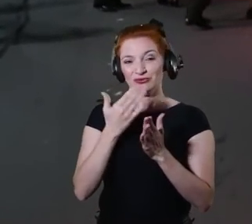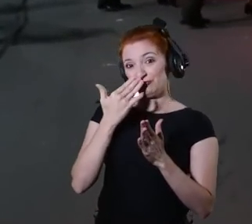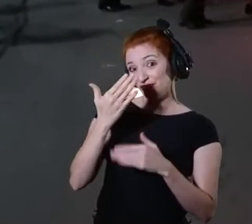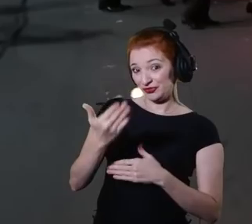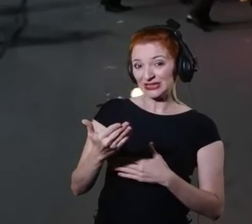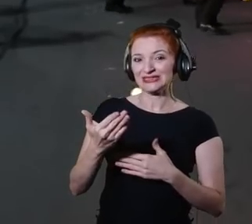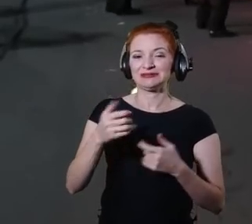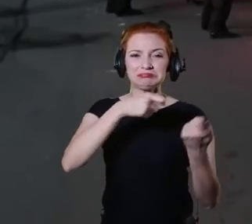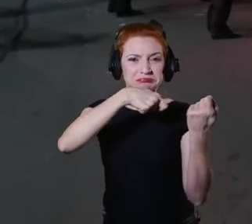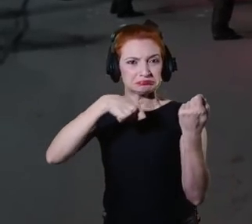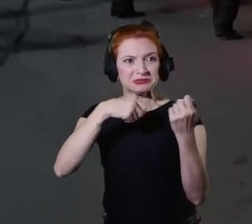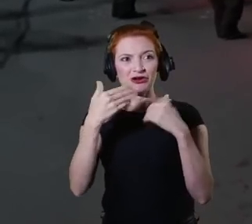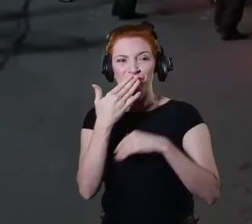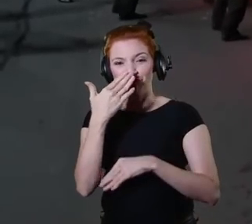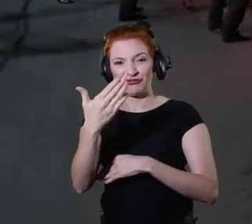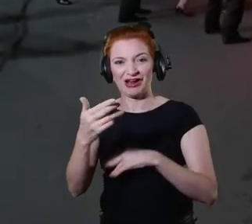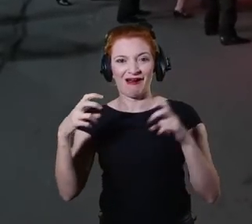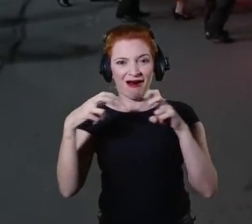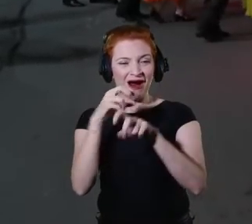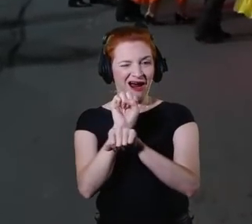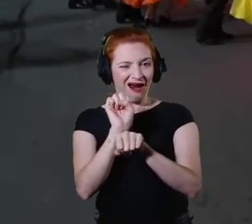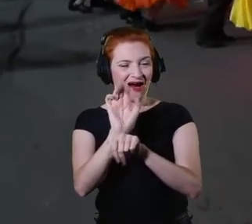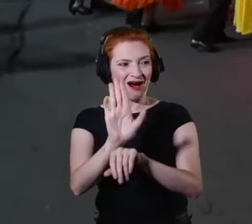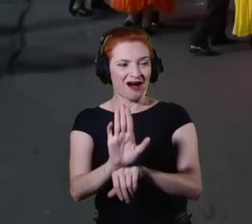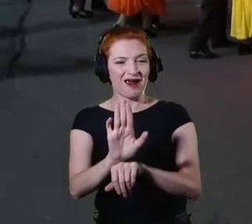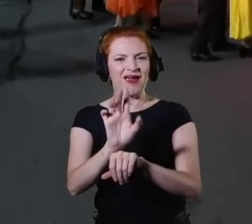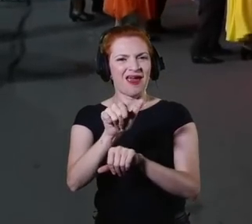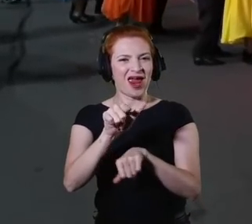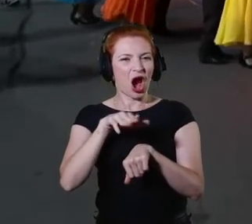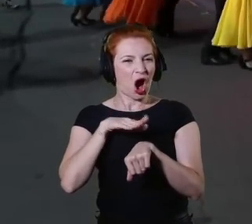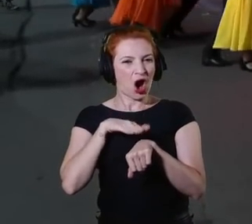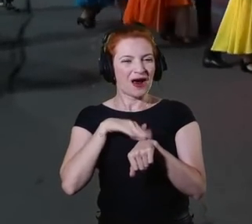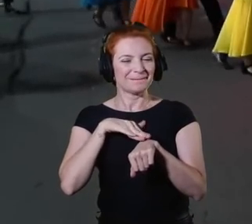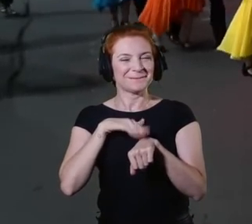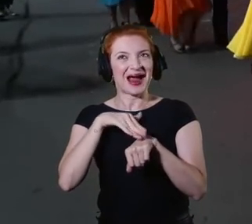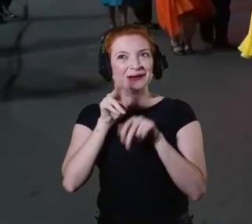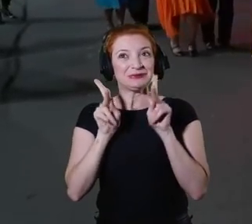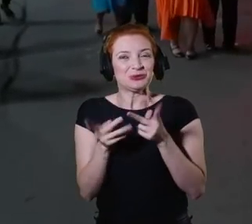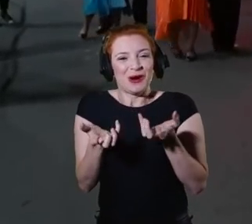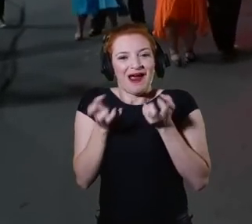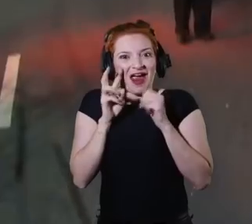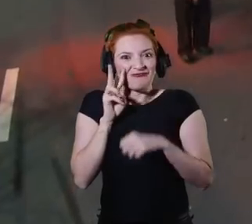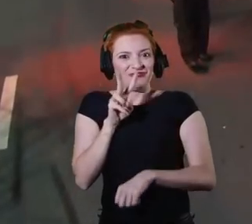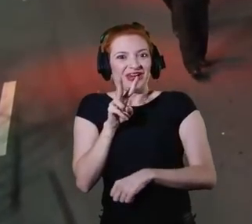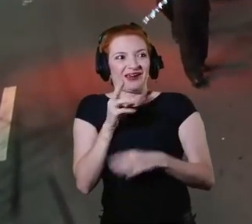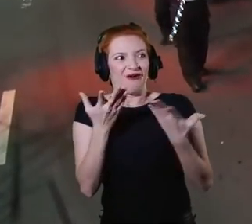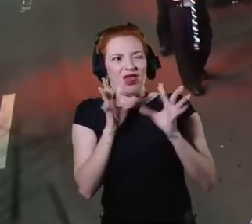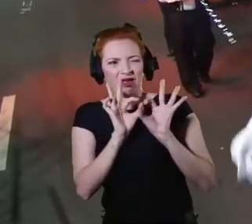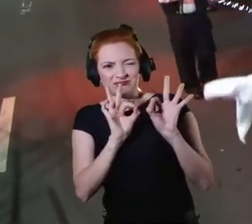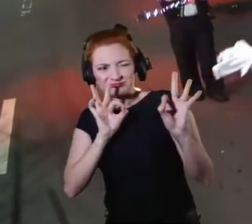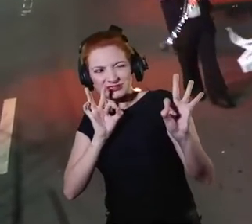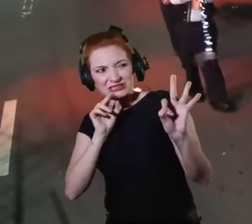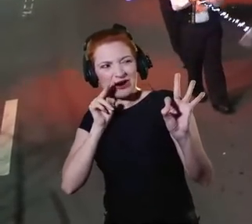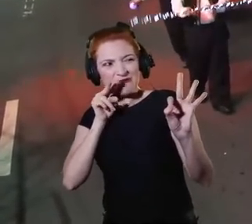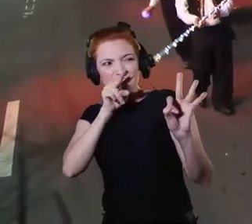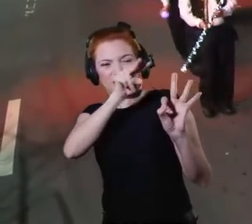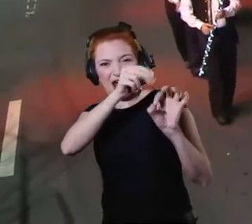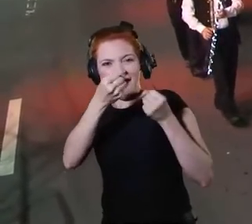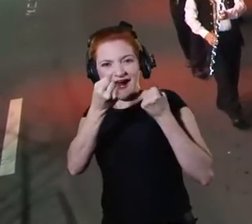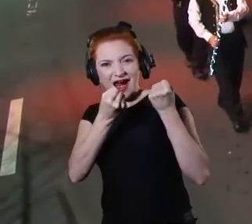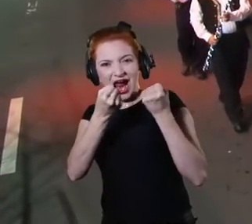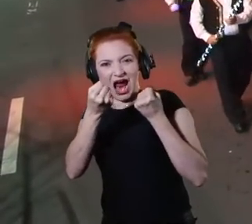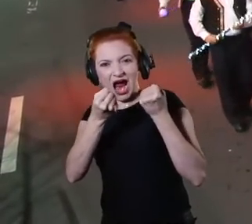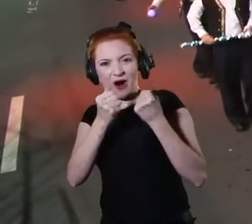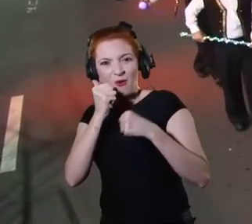frente à catedral, Thales. É o momento mais esperado, bem ao fundo você já observa o carro